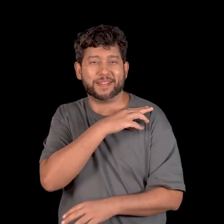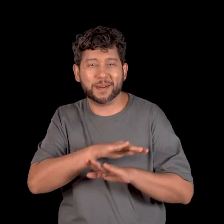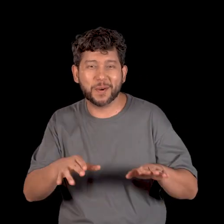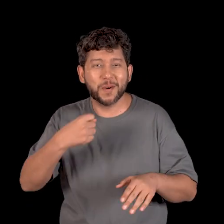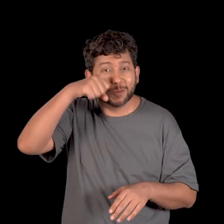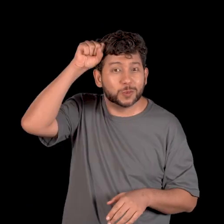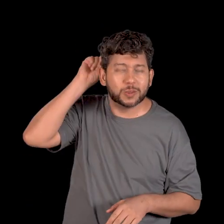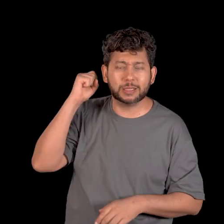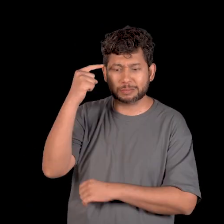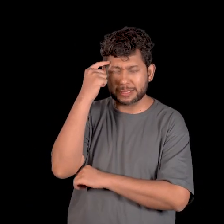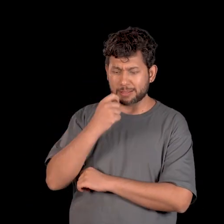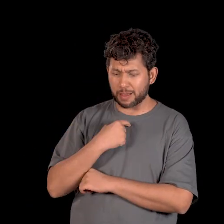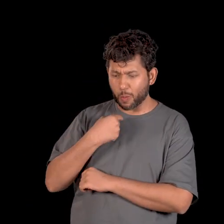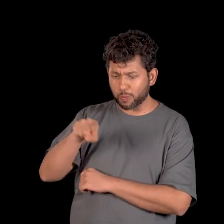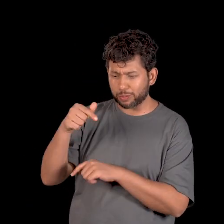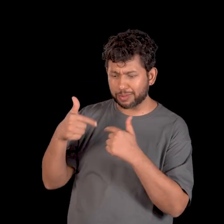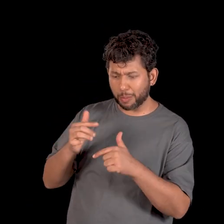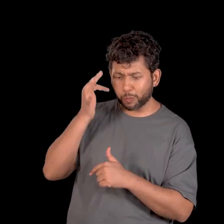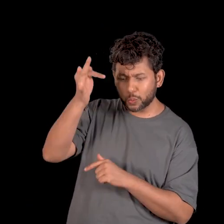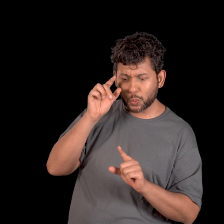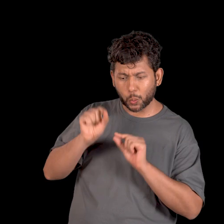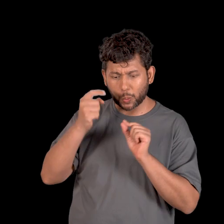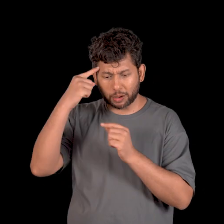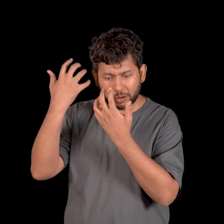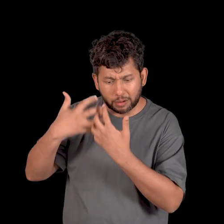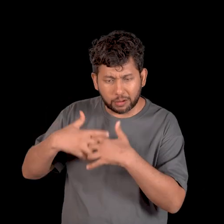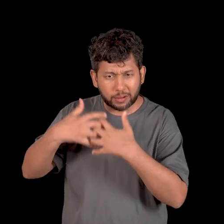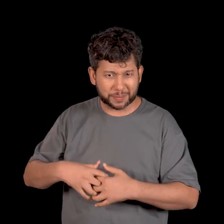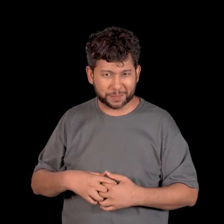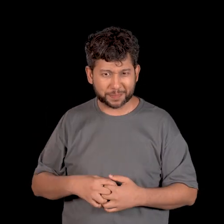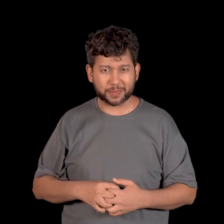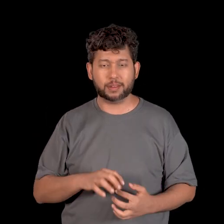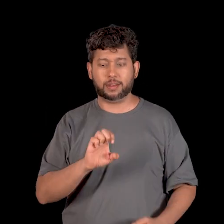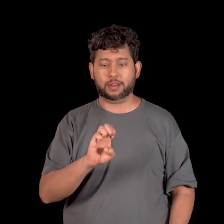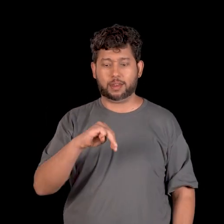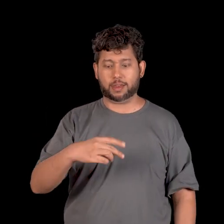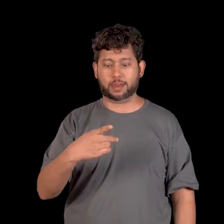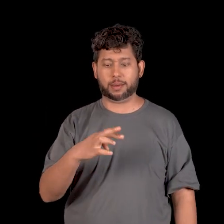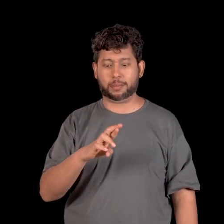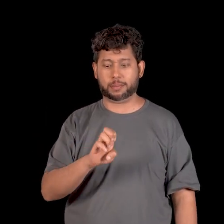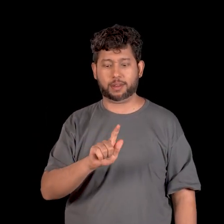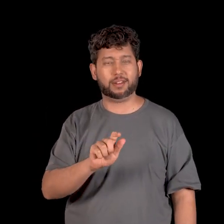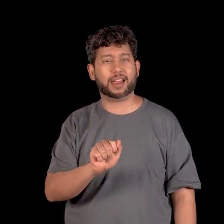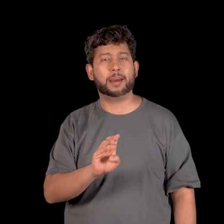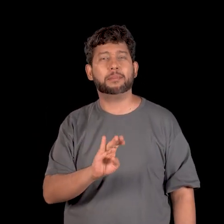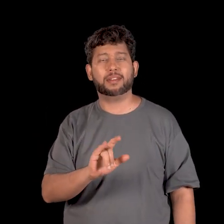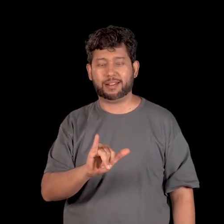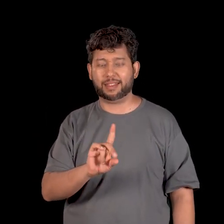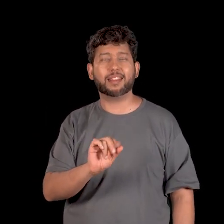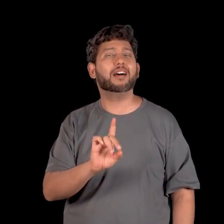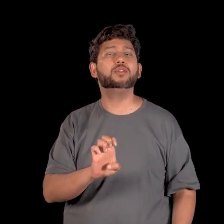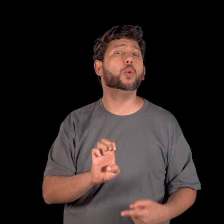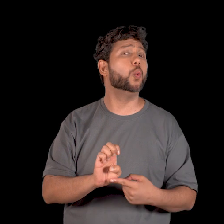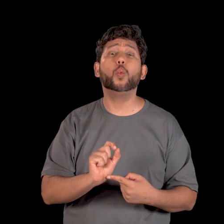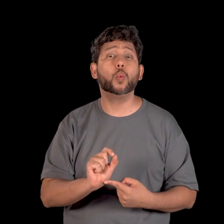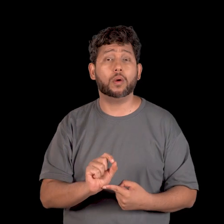do vestibular, quando o estudante tem indagações sobre o mercado de trabalho da profissão escolhida. O termo empregabilidade faz